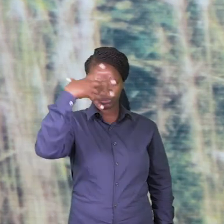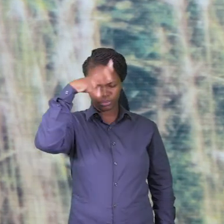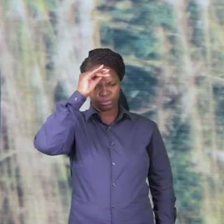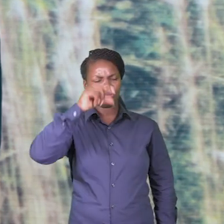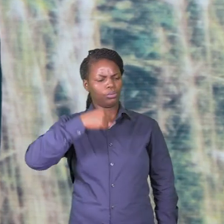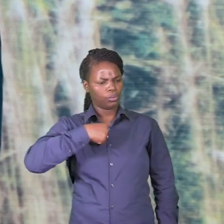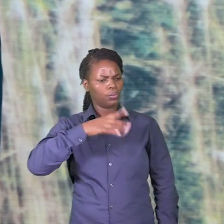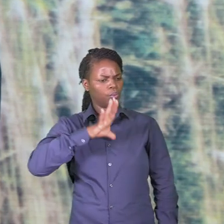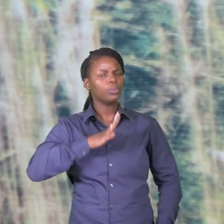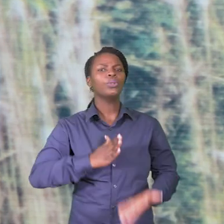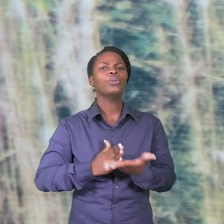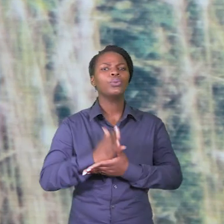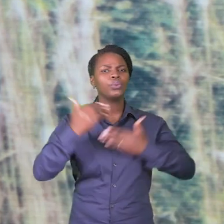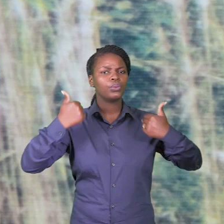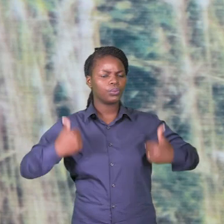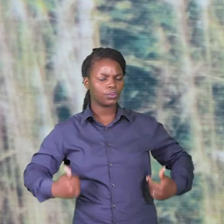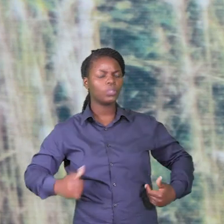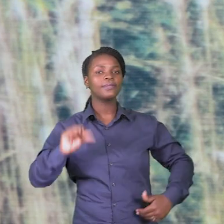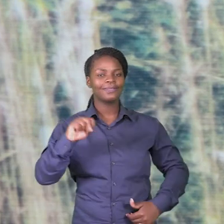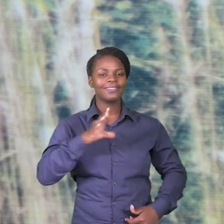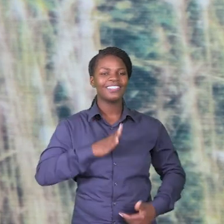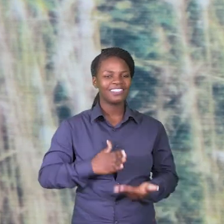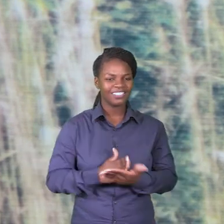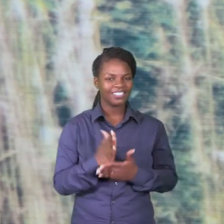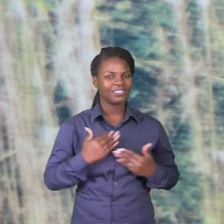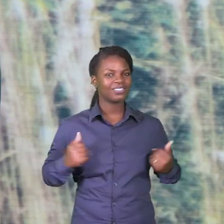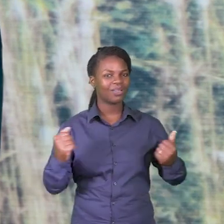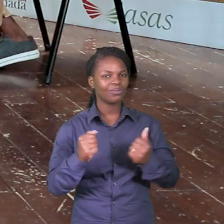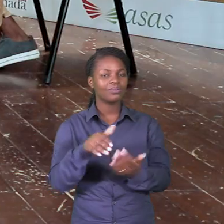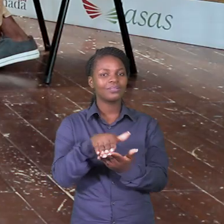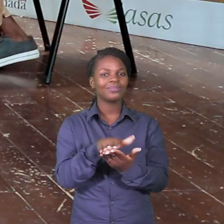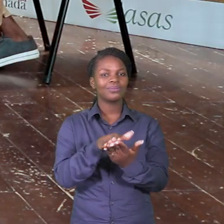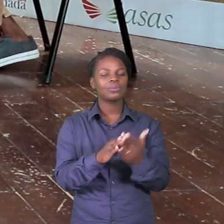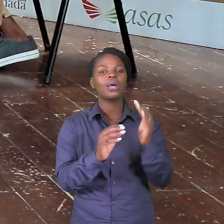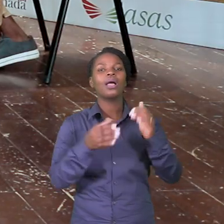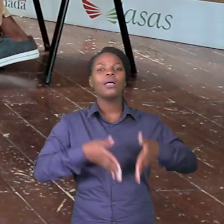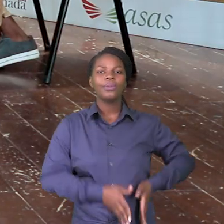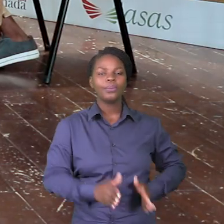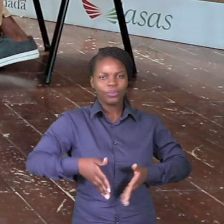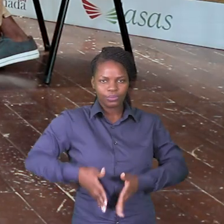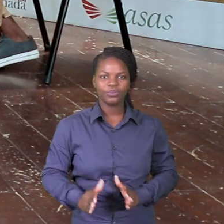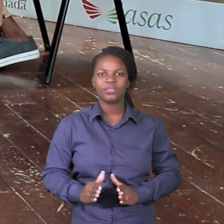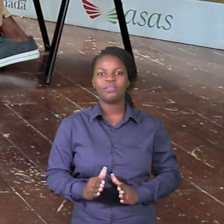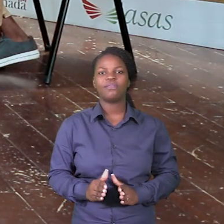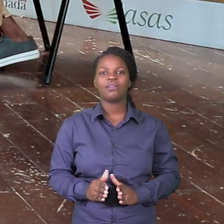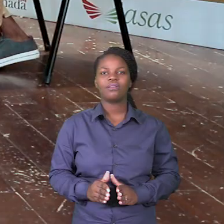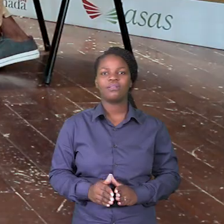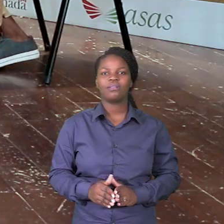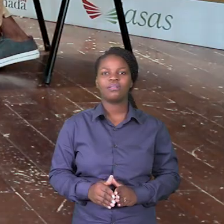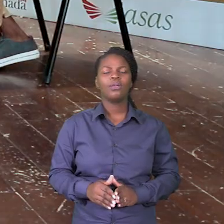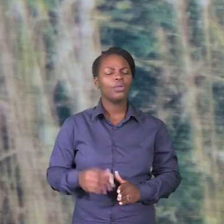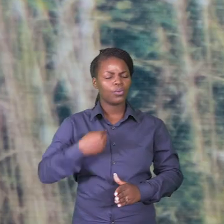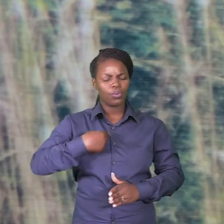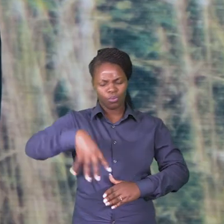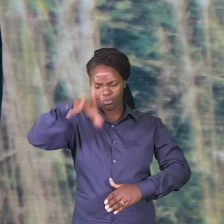gosto de uns Direitos Humanos eu gosto dos direitos sexuais reprodutivos portanto meu corpo minhas escolhas eu fui perceber isso é sed sexual isso